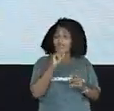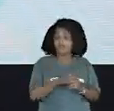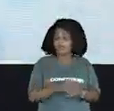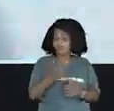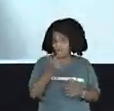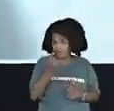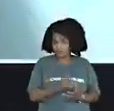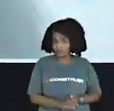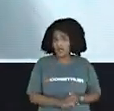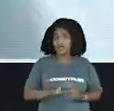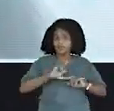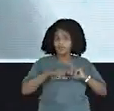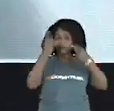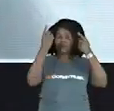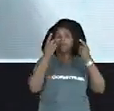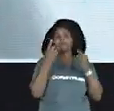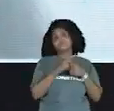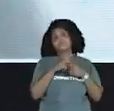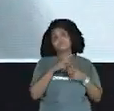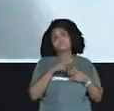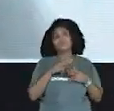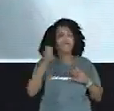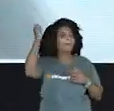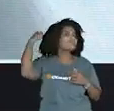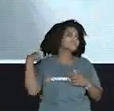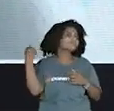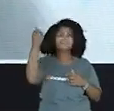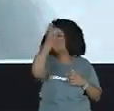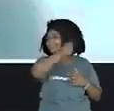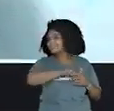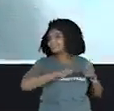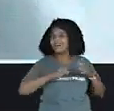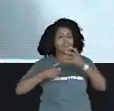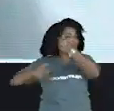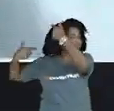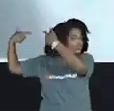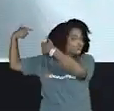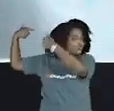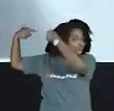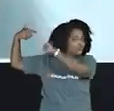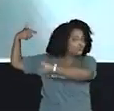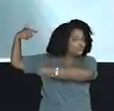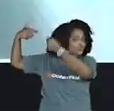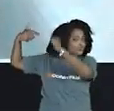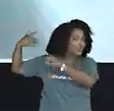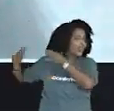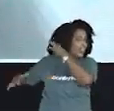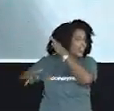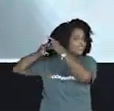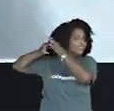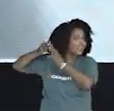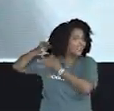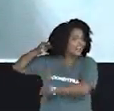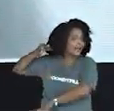e essa possibilidade da gente poder pentear o cabelo fazer uma escova no cabelo botar um aplique no cabelo